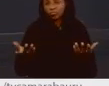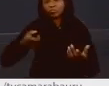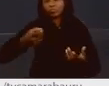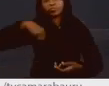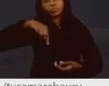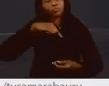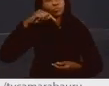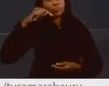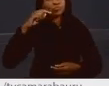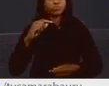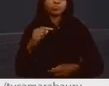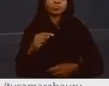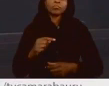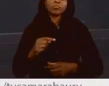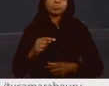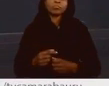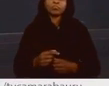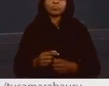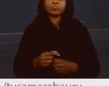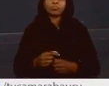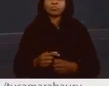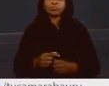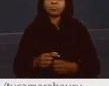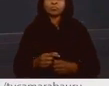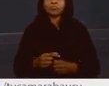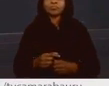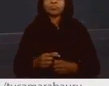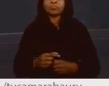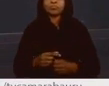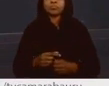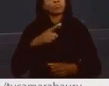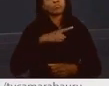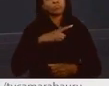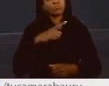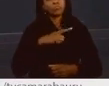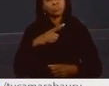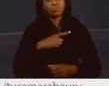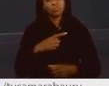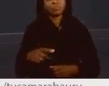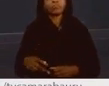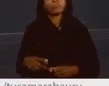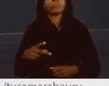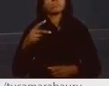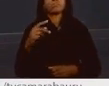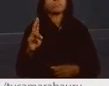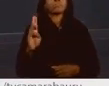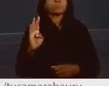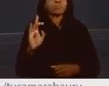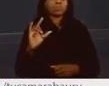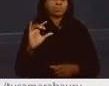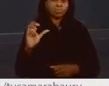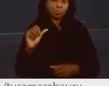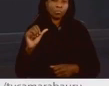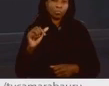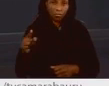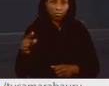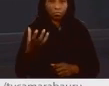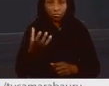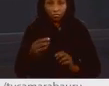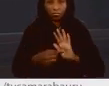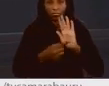Nós tivemos a publicação, e aqui eu quero compartilhar com os senhores, a publicação